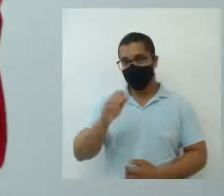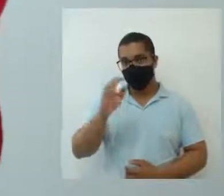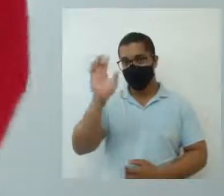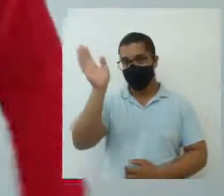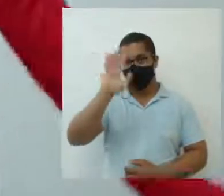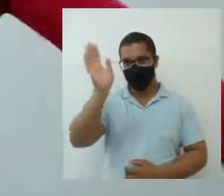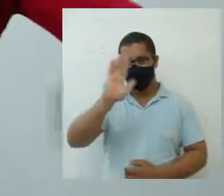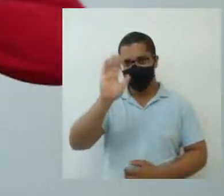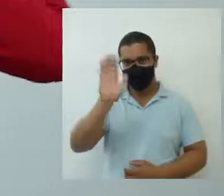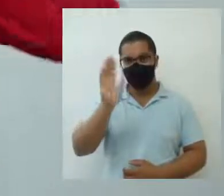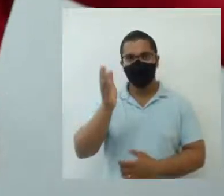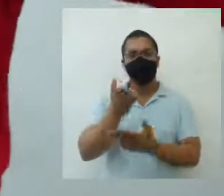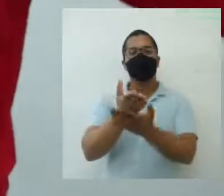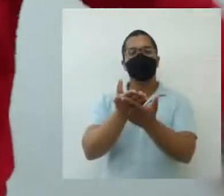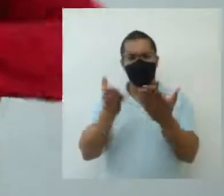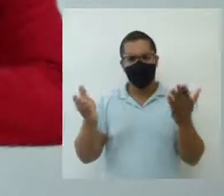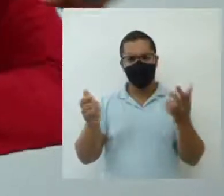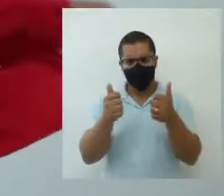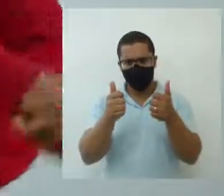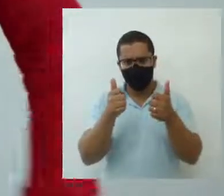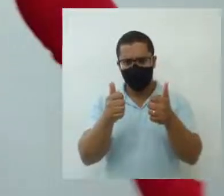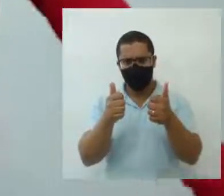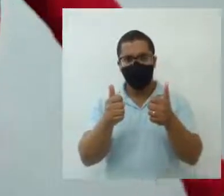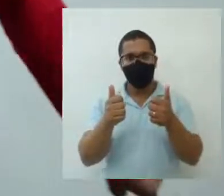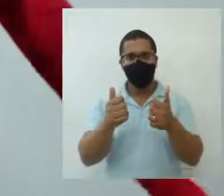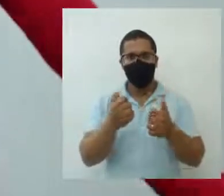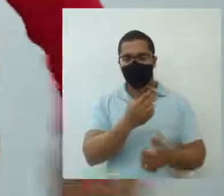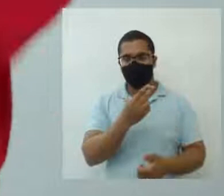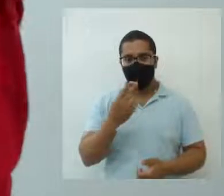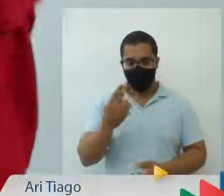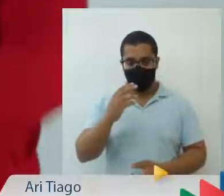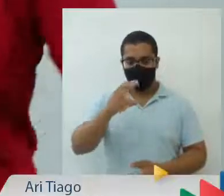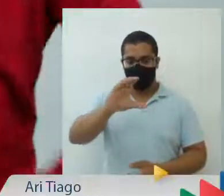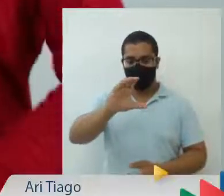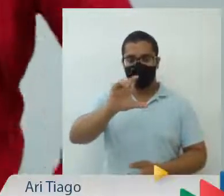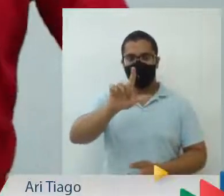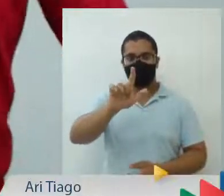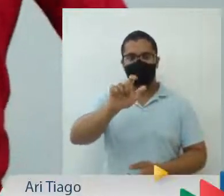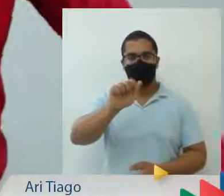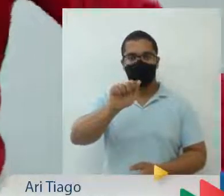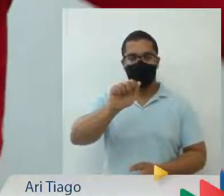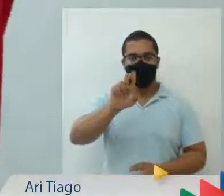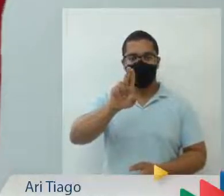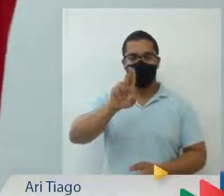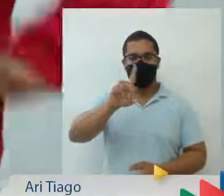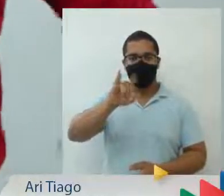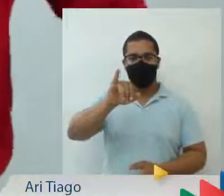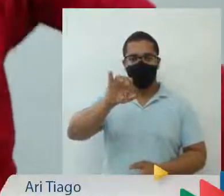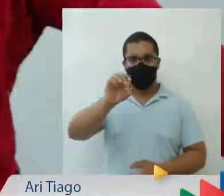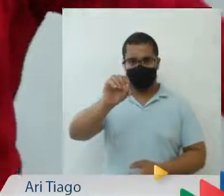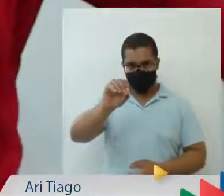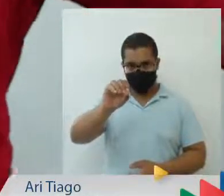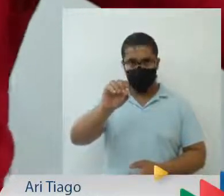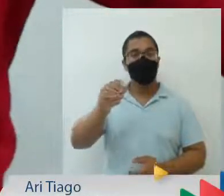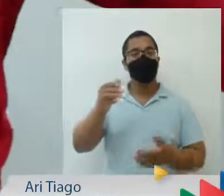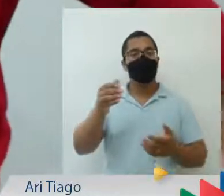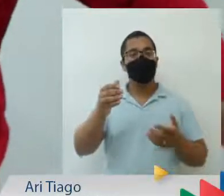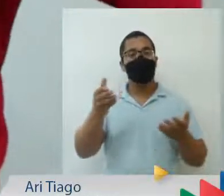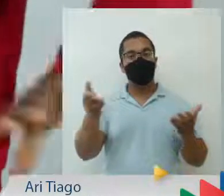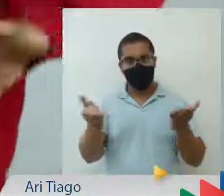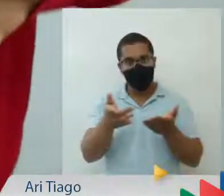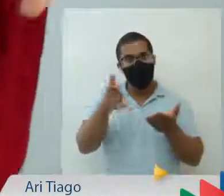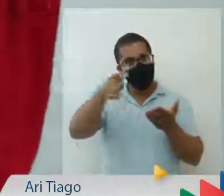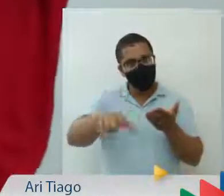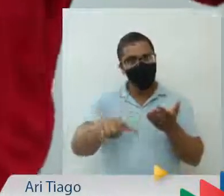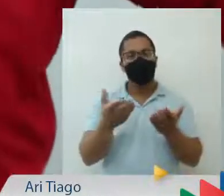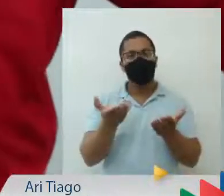Fala pessoal, tudo bem com vocês? Aqui é o professor Cláudio Nascimento, mais uma vez com você